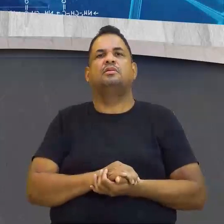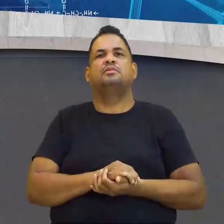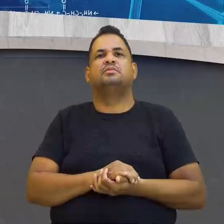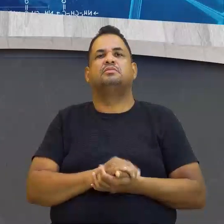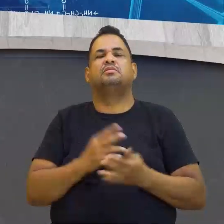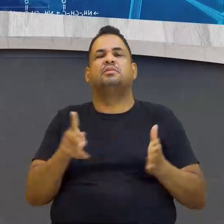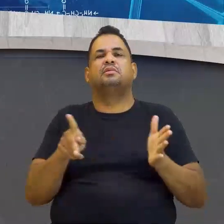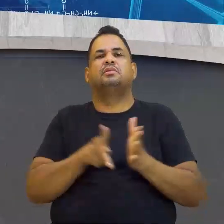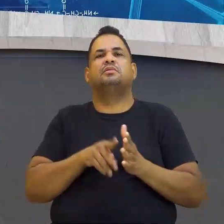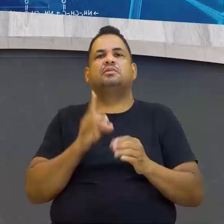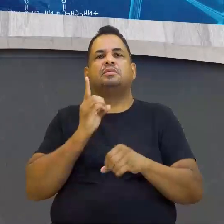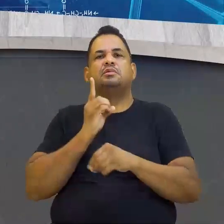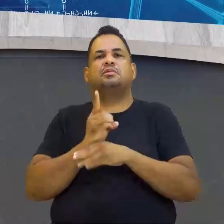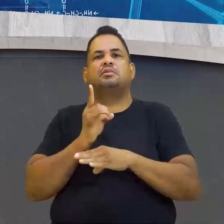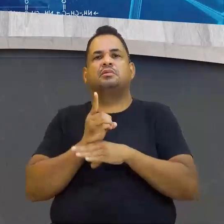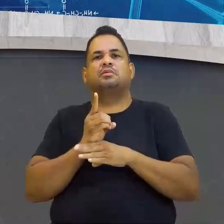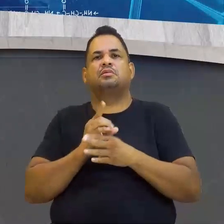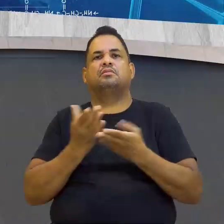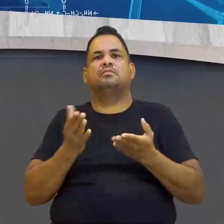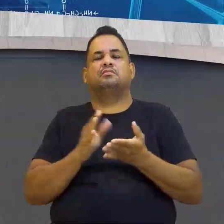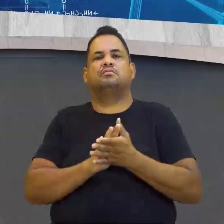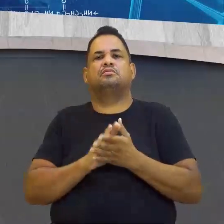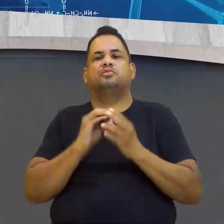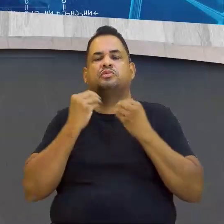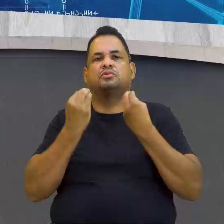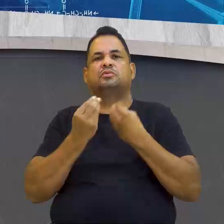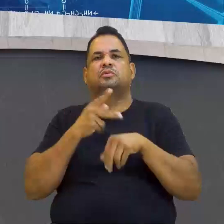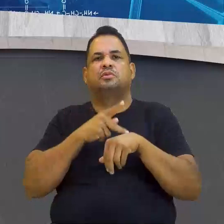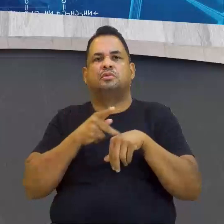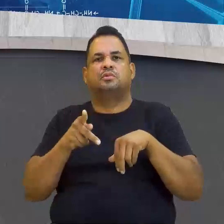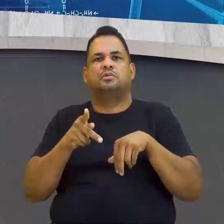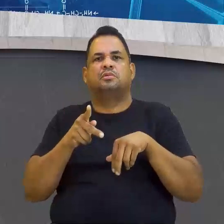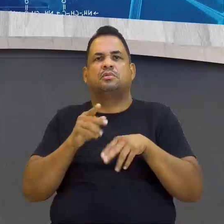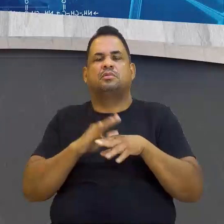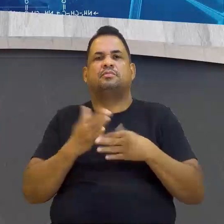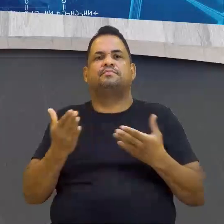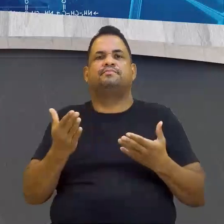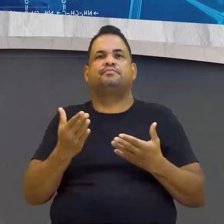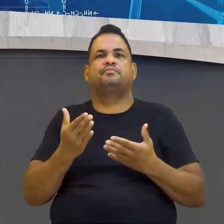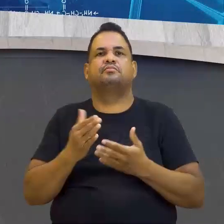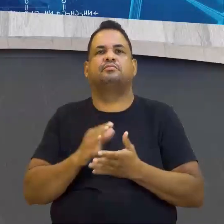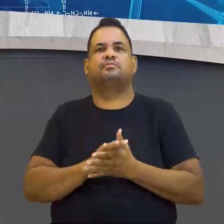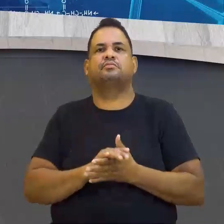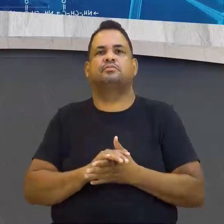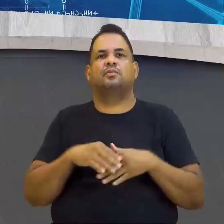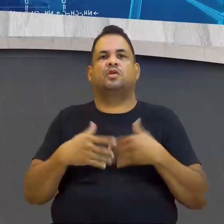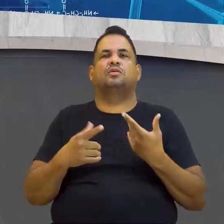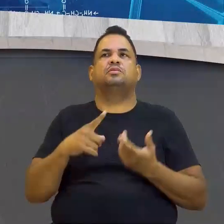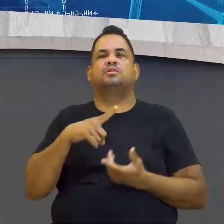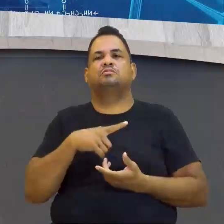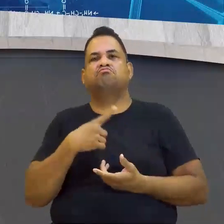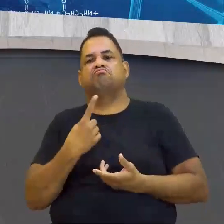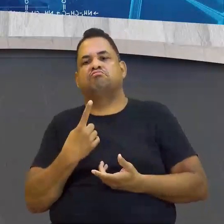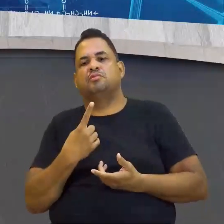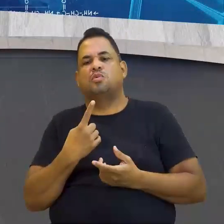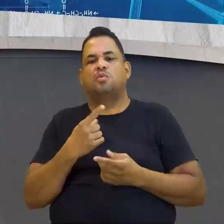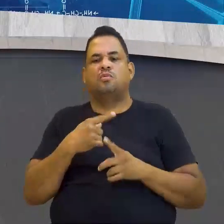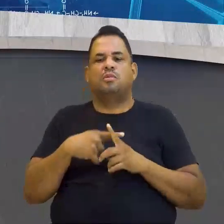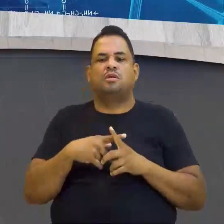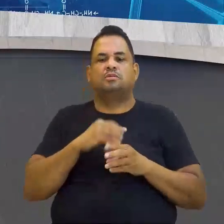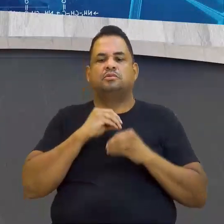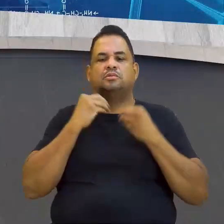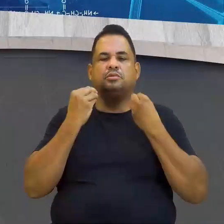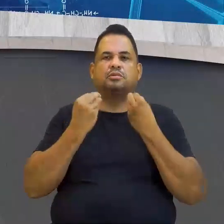falamos da propriedade da substância pura. Na substância que a gente tem uma ou mais ali juntas, que é a